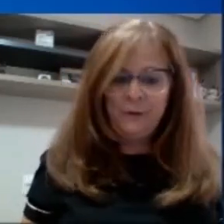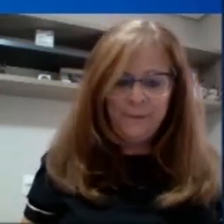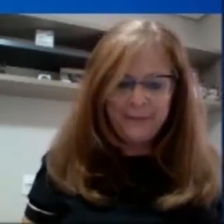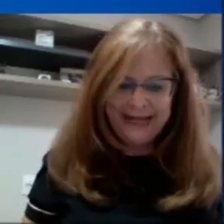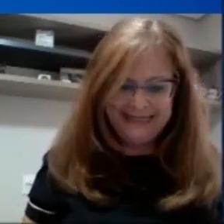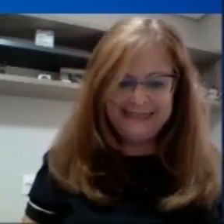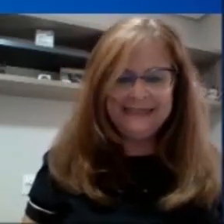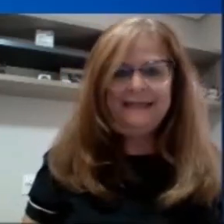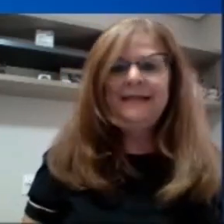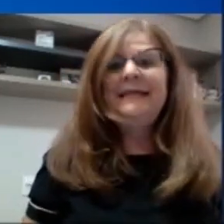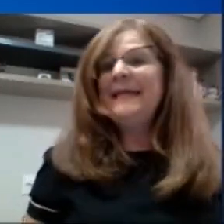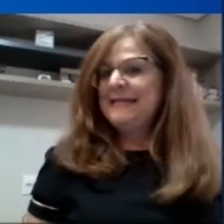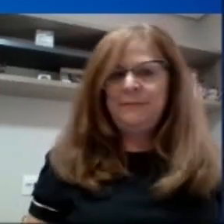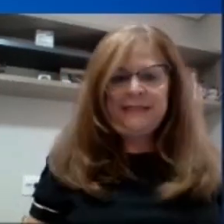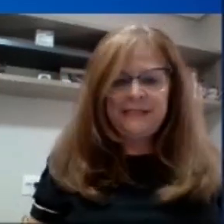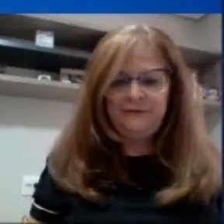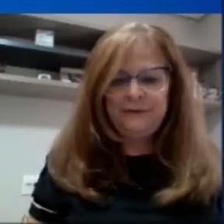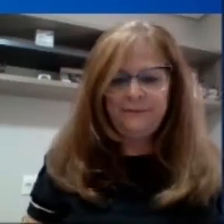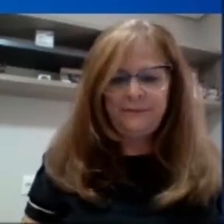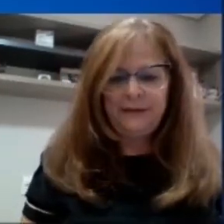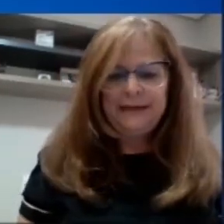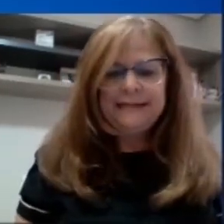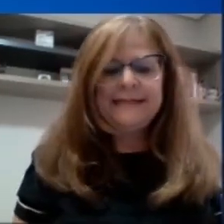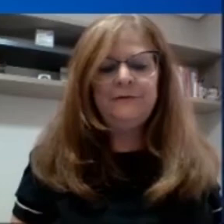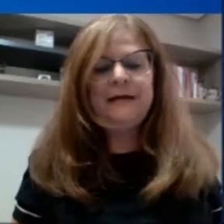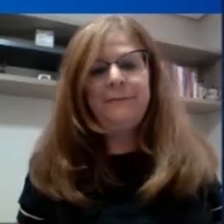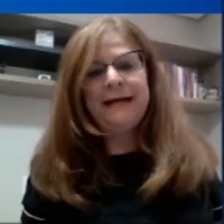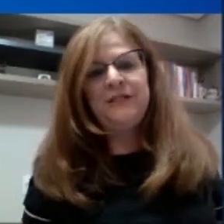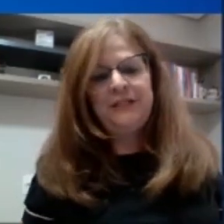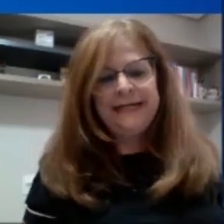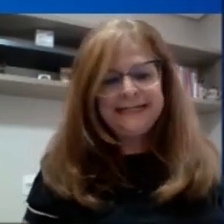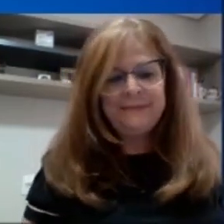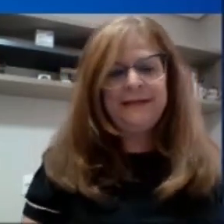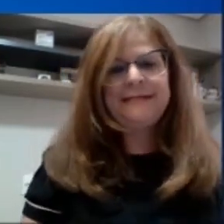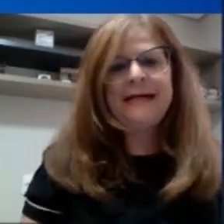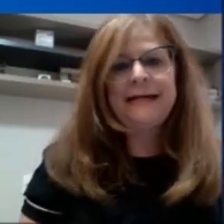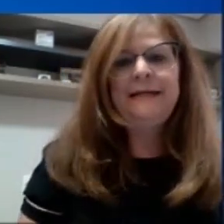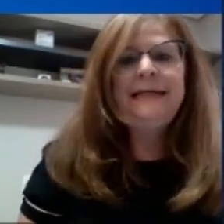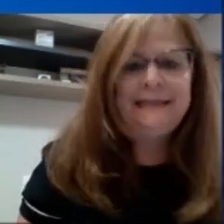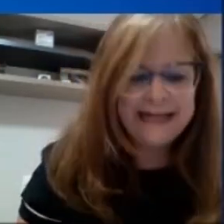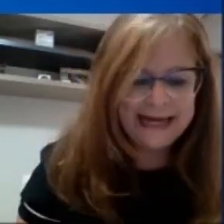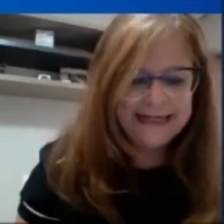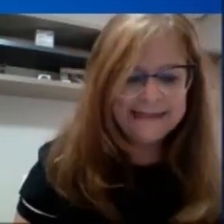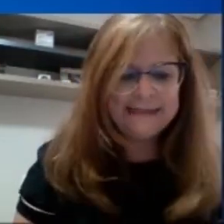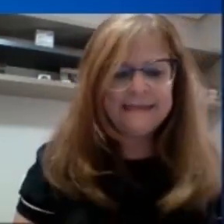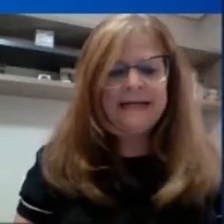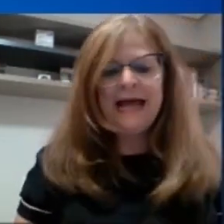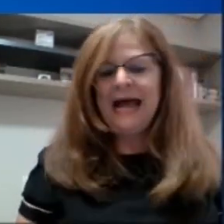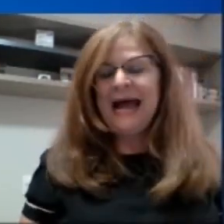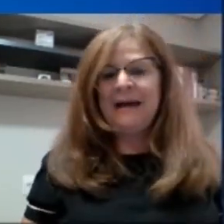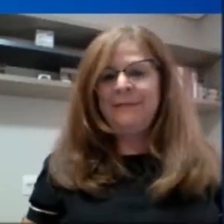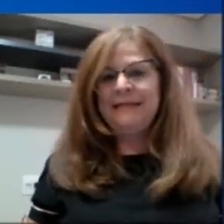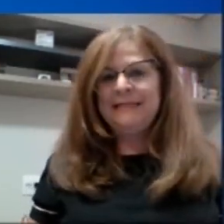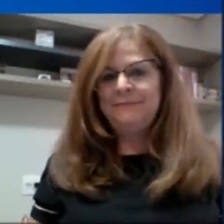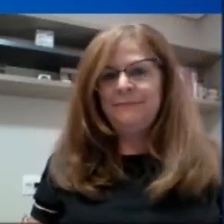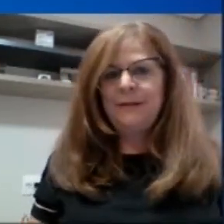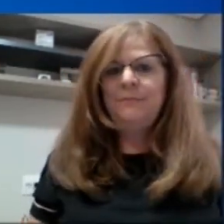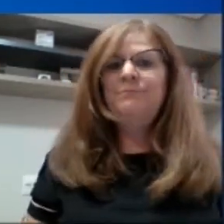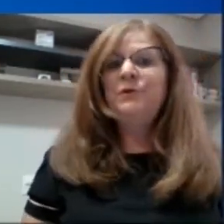é complexa e expressiva, sendo capaz de expressar ideias